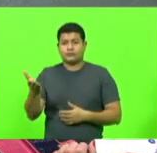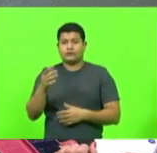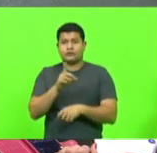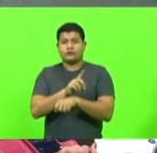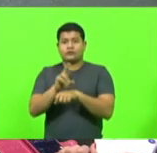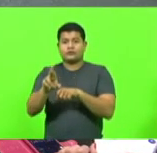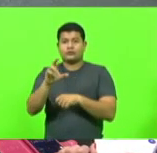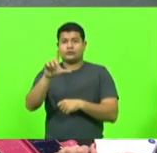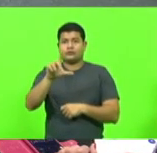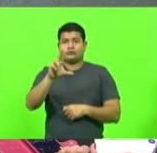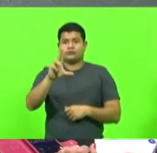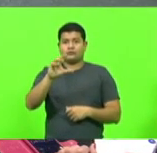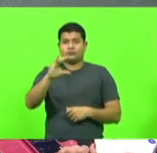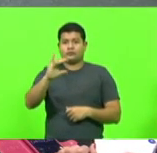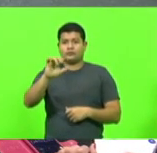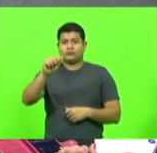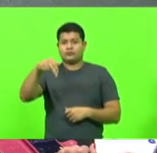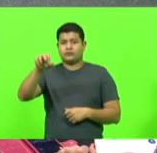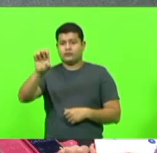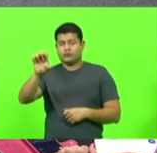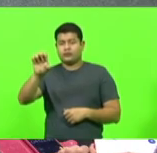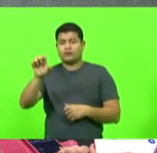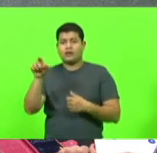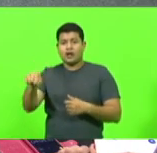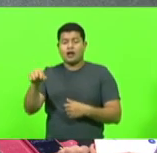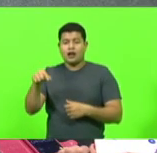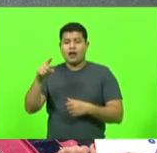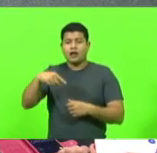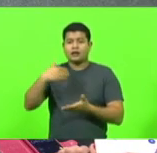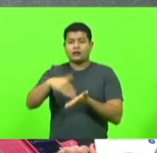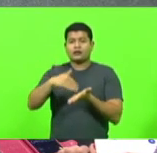faz parte da Secretaria Especial